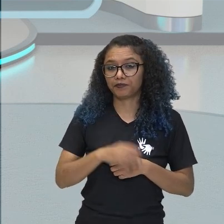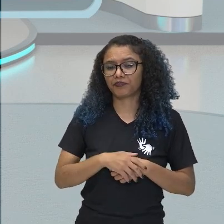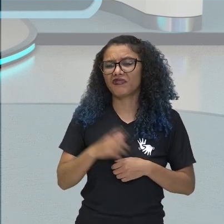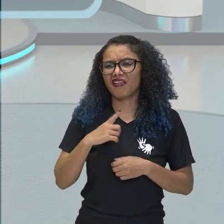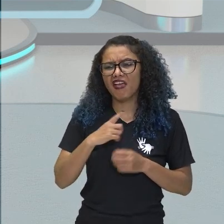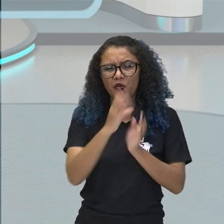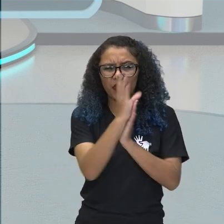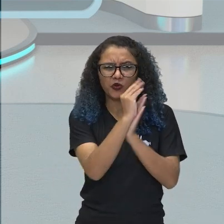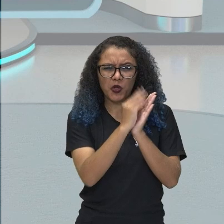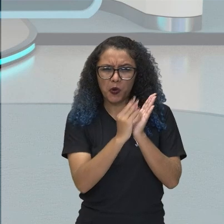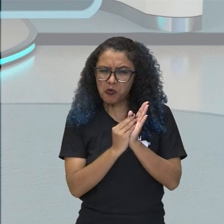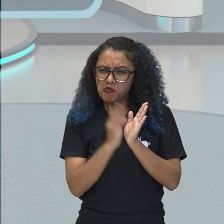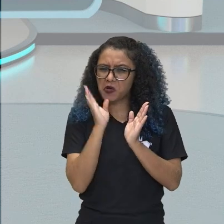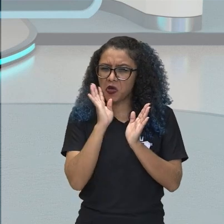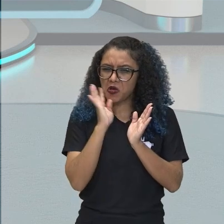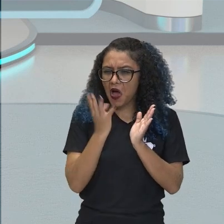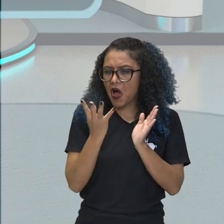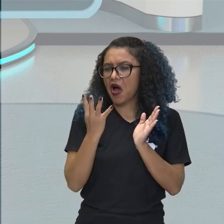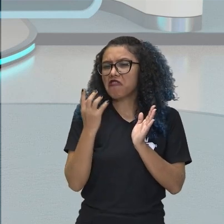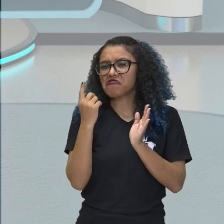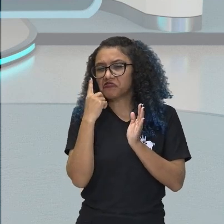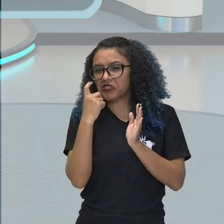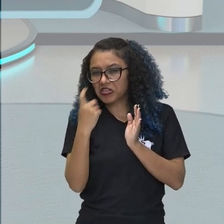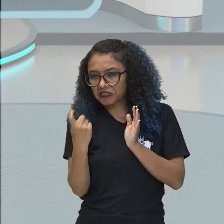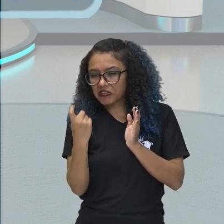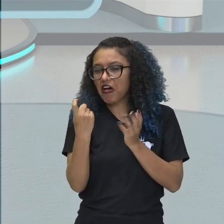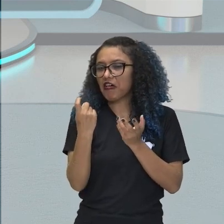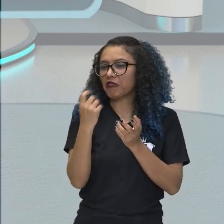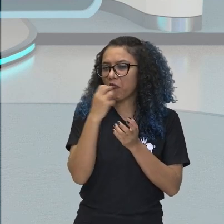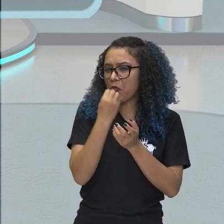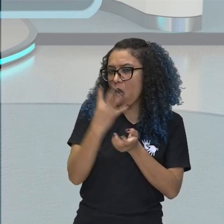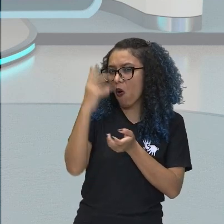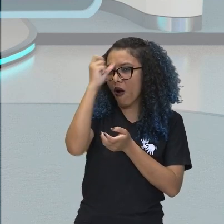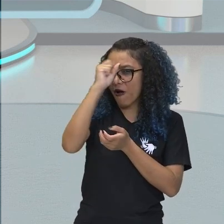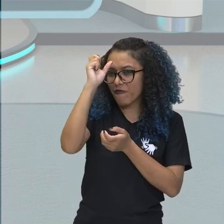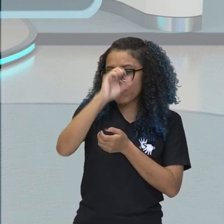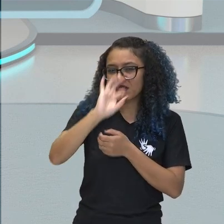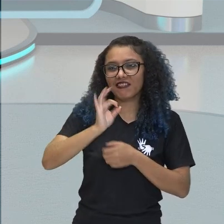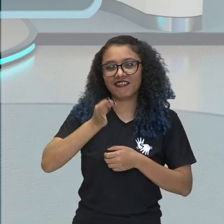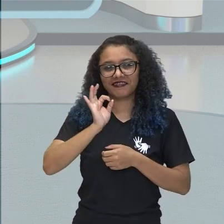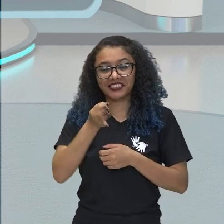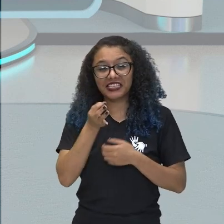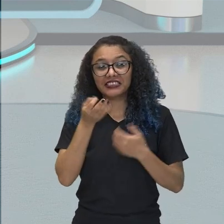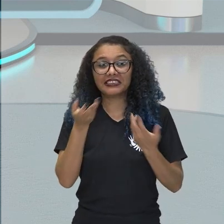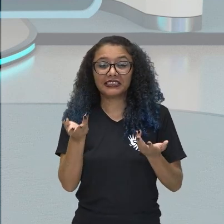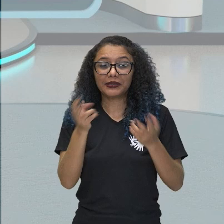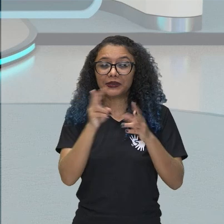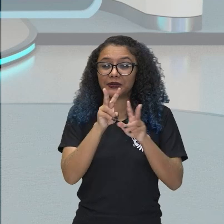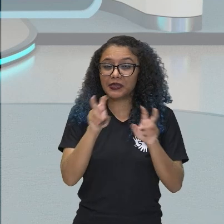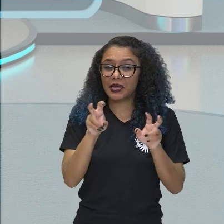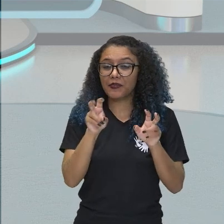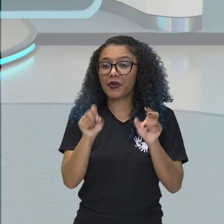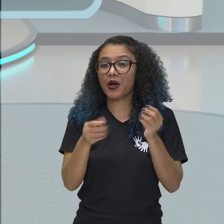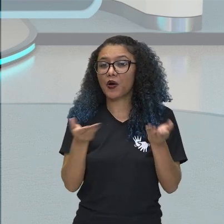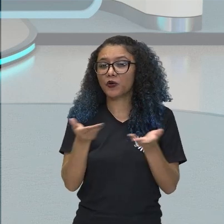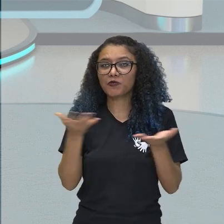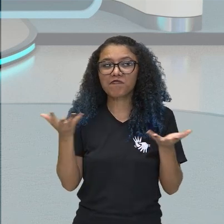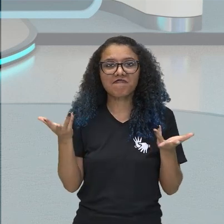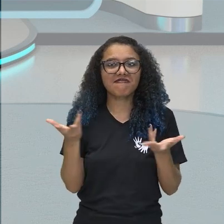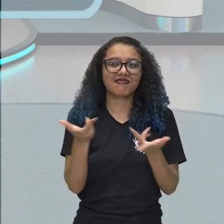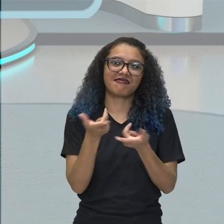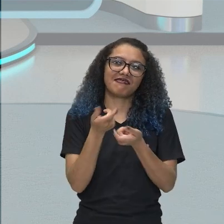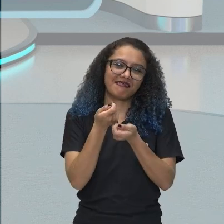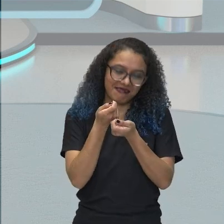legais, divertidos e interessantes de aprender. O nosso assunto de hoje é um assunto maravilhoso para a